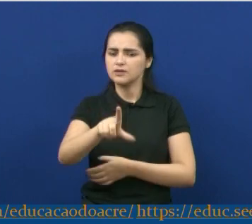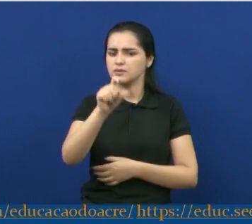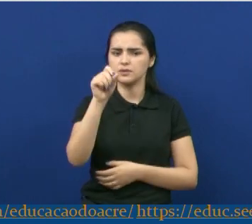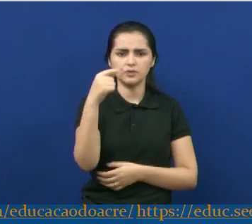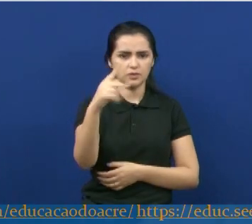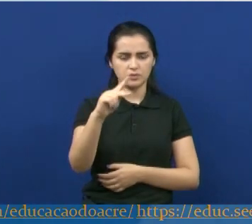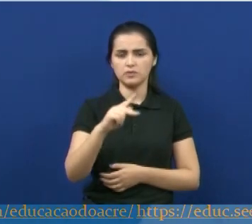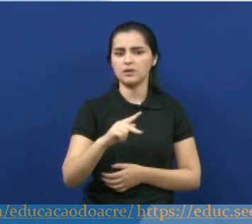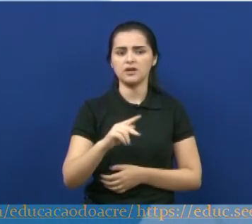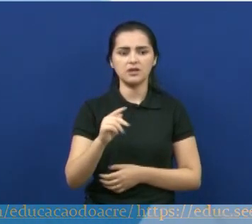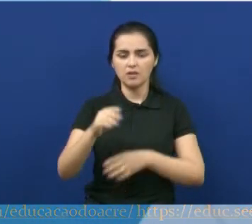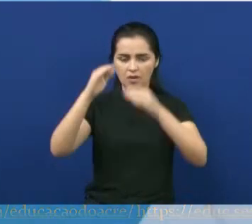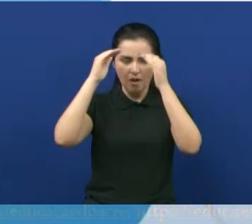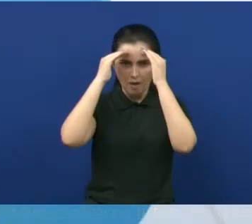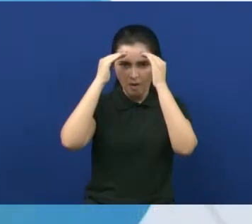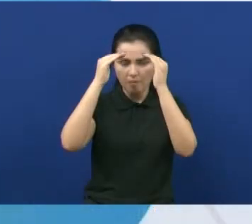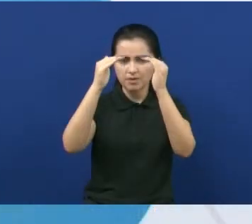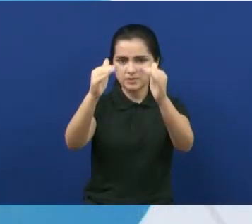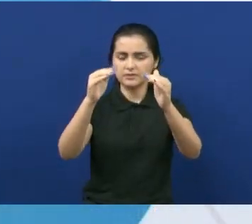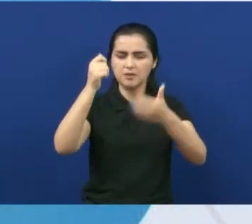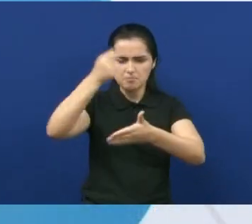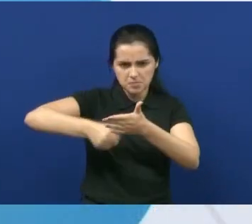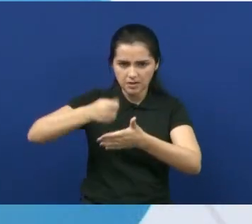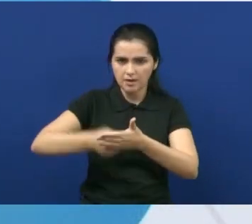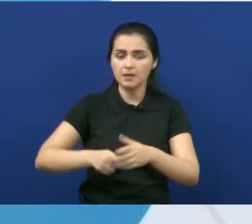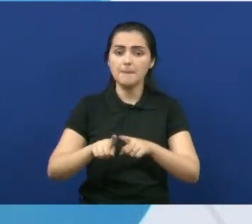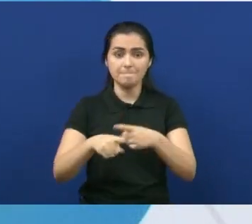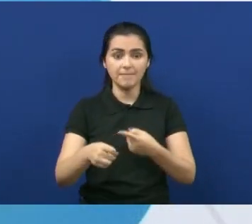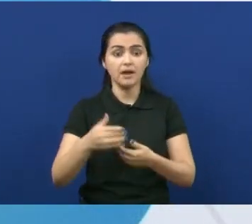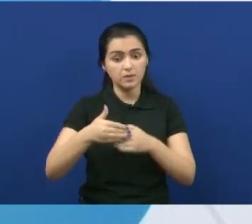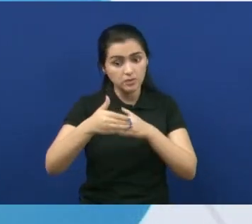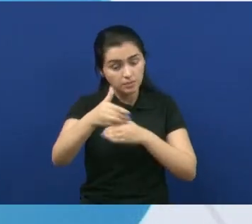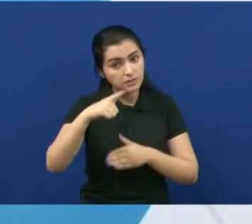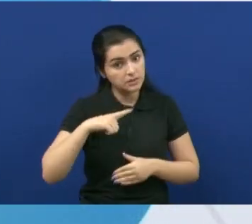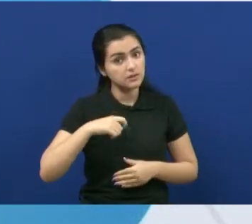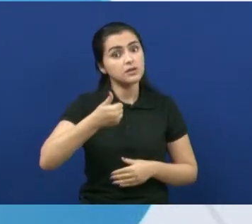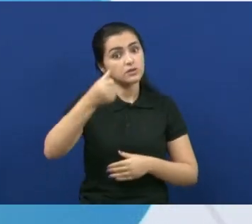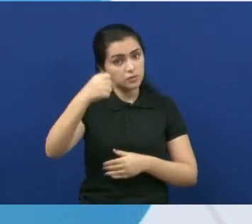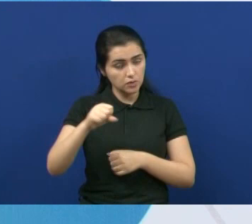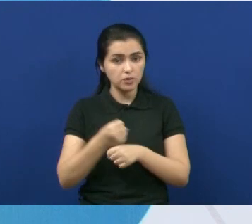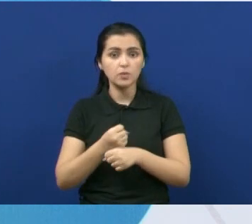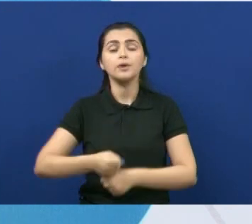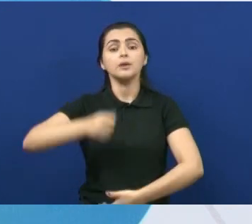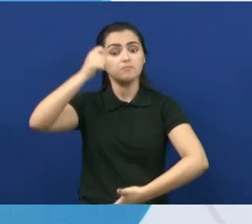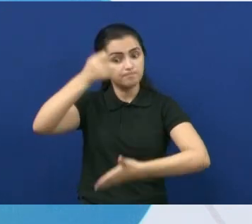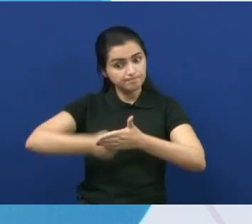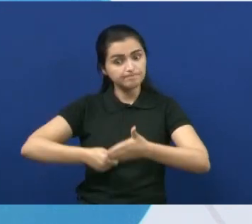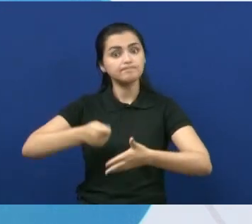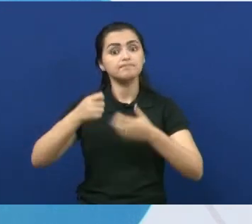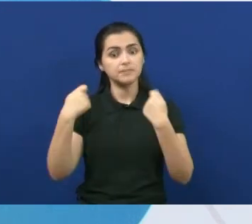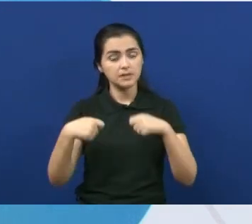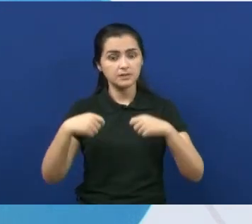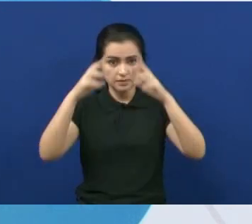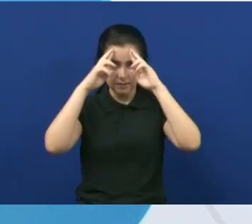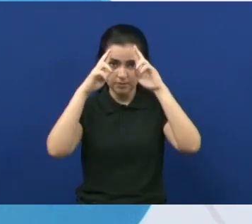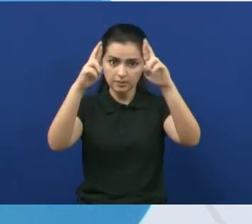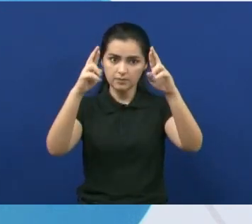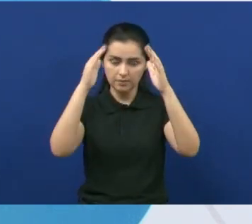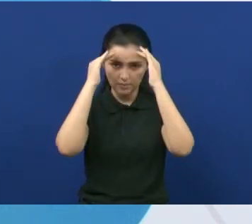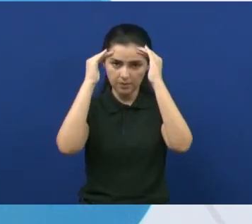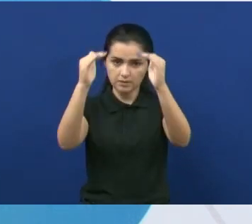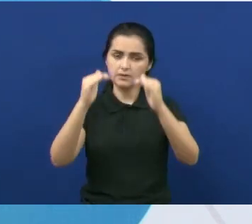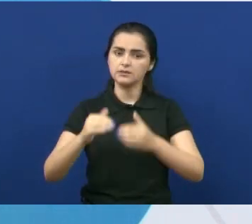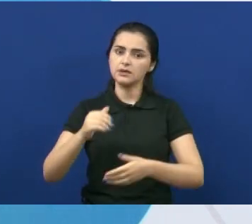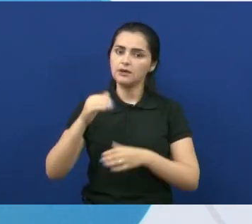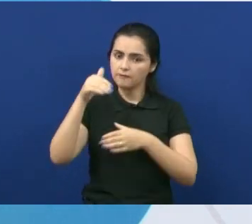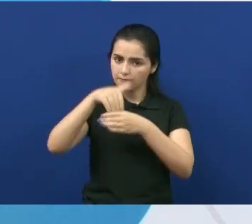não é obrigatório. Agora, a partir do momento que vocês completam 18 anos, o voto se torna obrigatório. Então, isso é muito importante para a